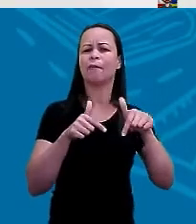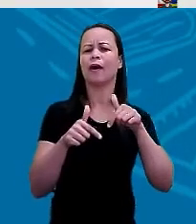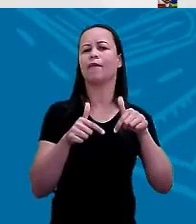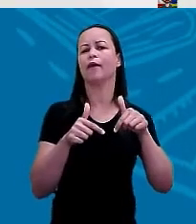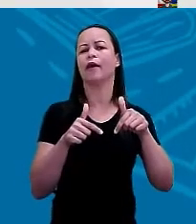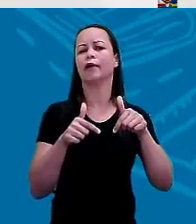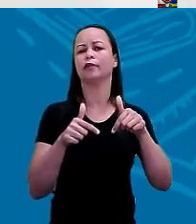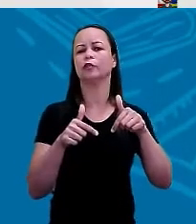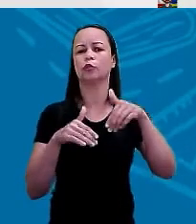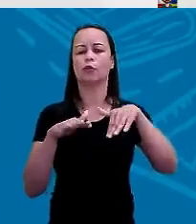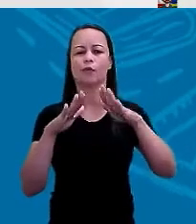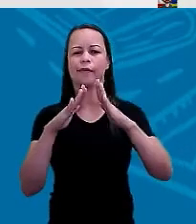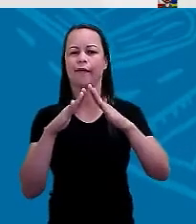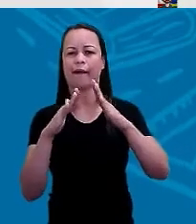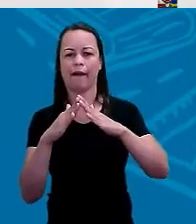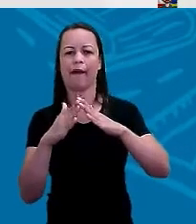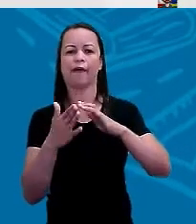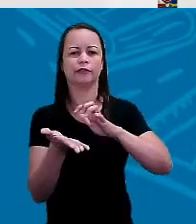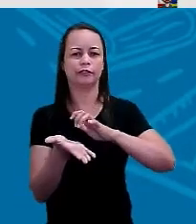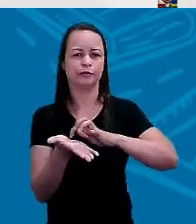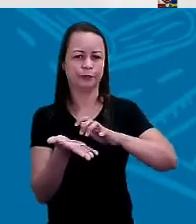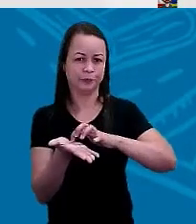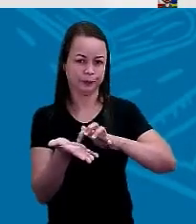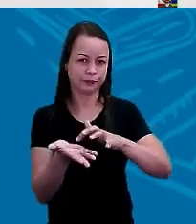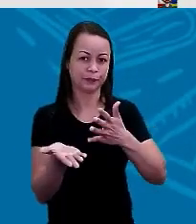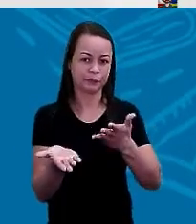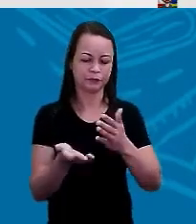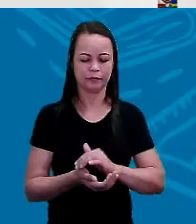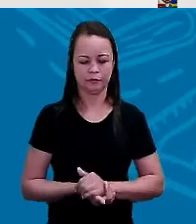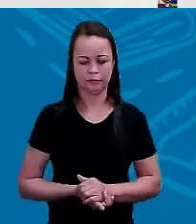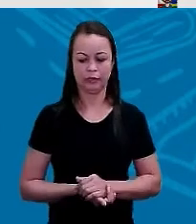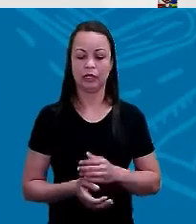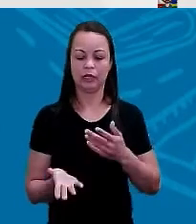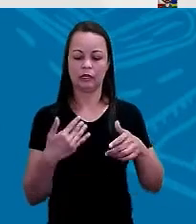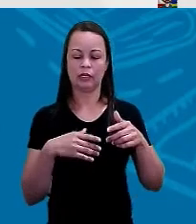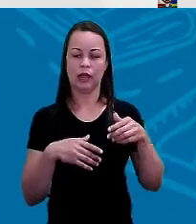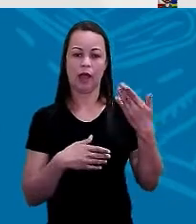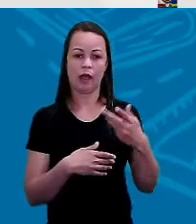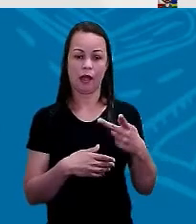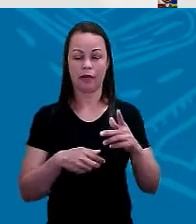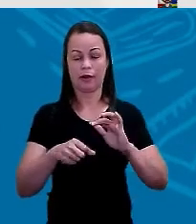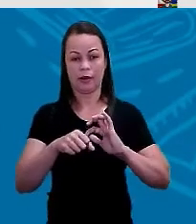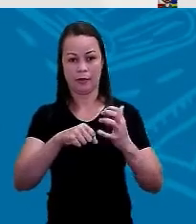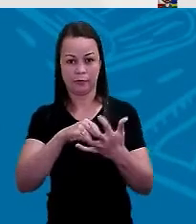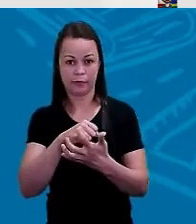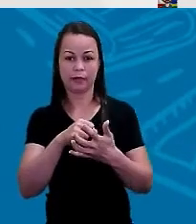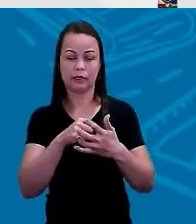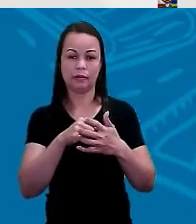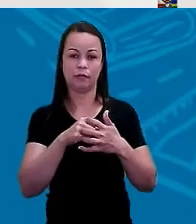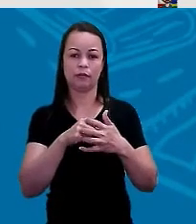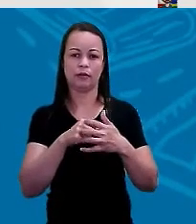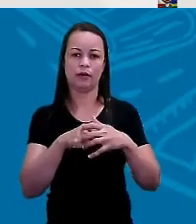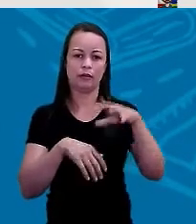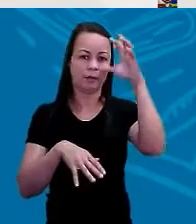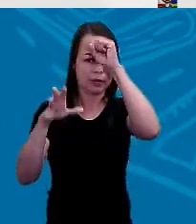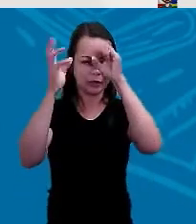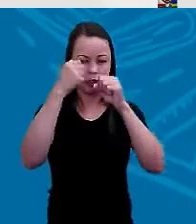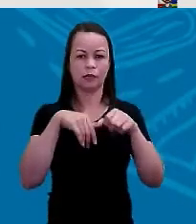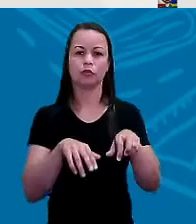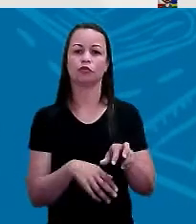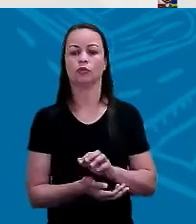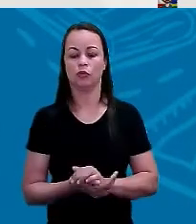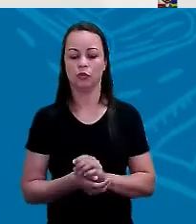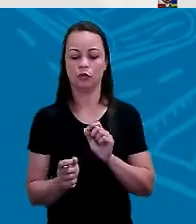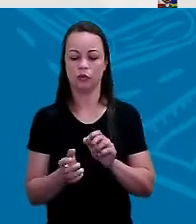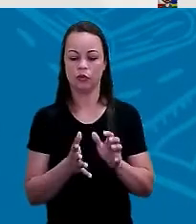a gente aprendeu aqui no Brasil esse termo de home office. Na verdade, home office só existe